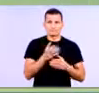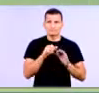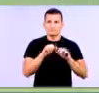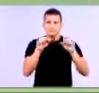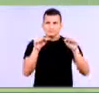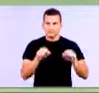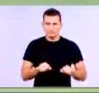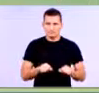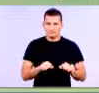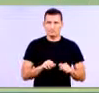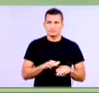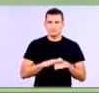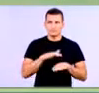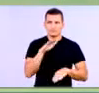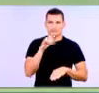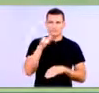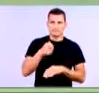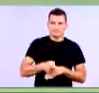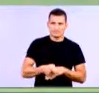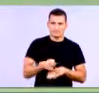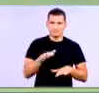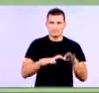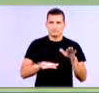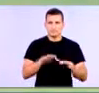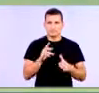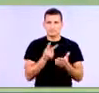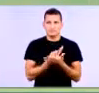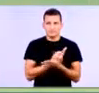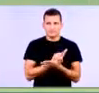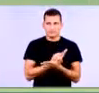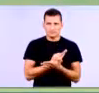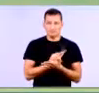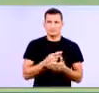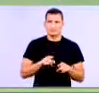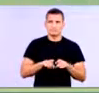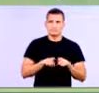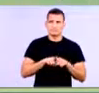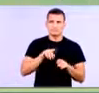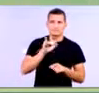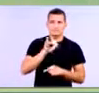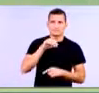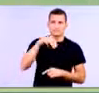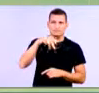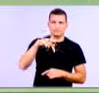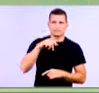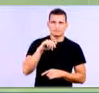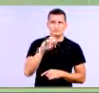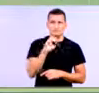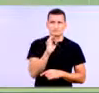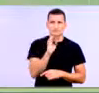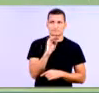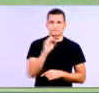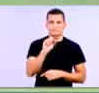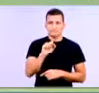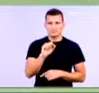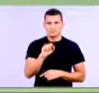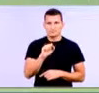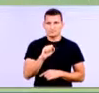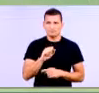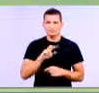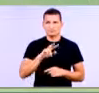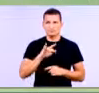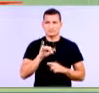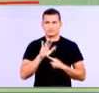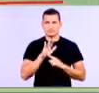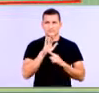severas de acordo com incidências e impactos causados. Dessa forma, vai demonstrar